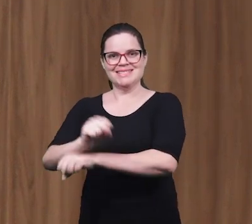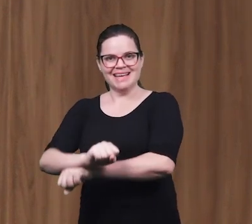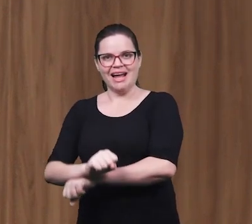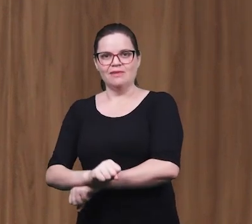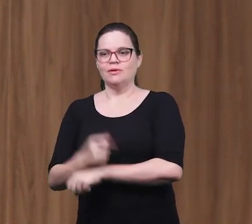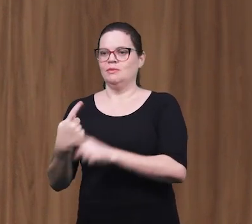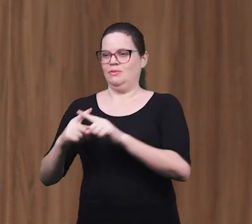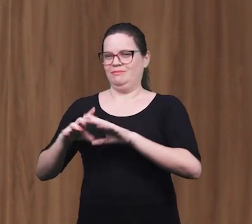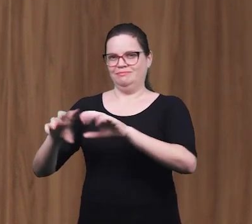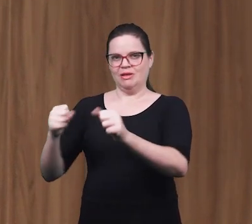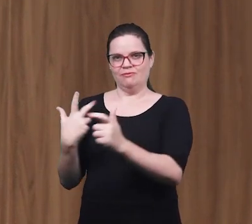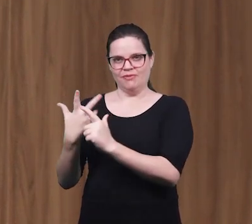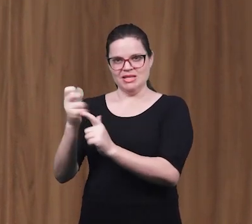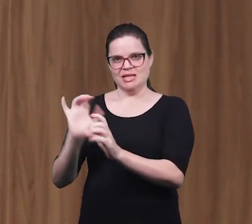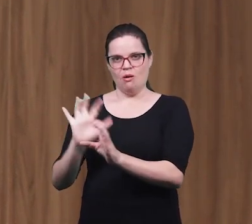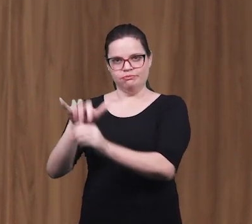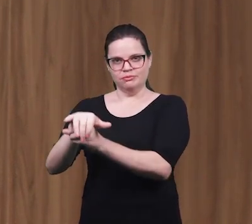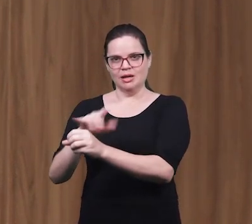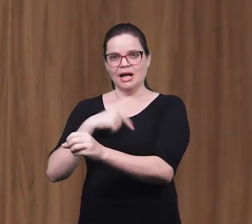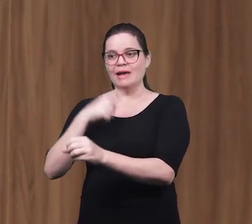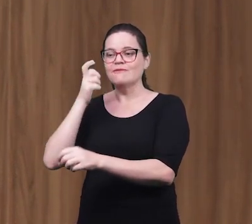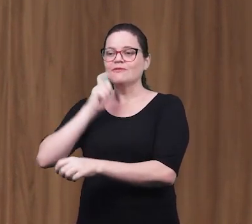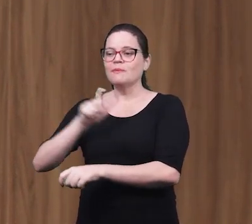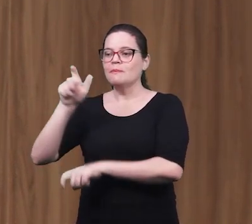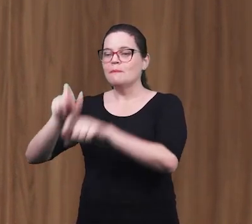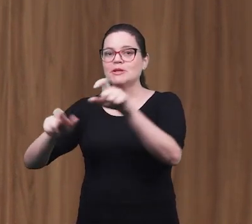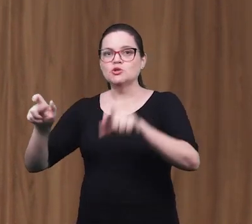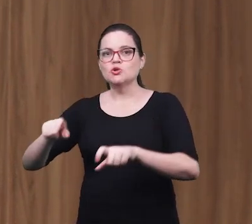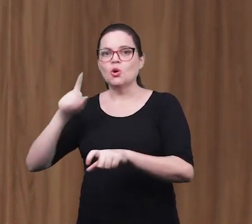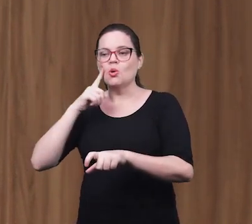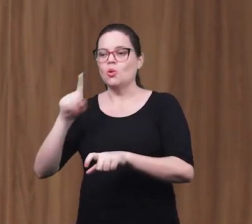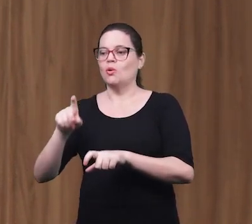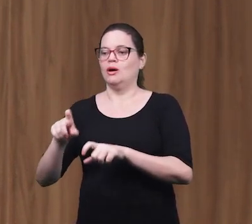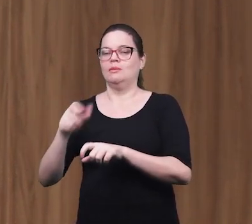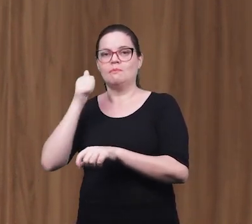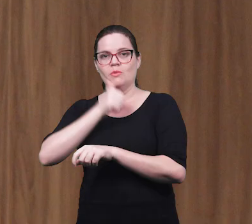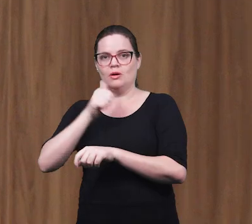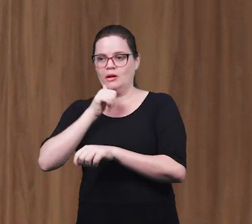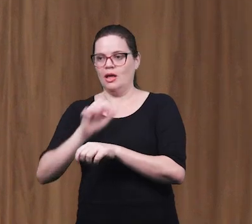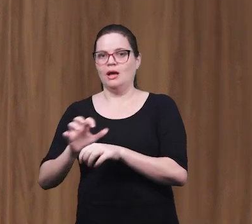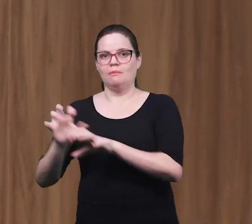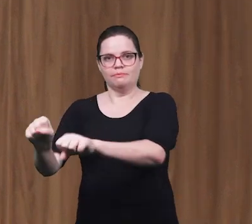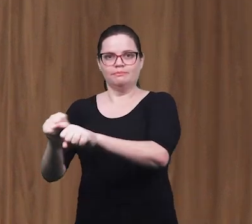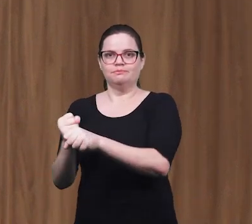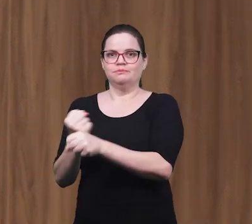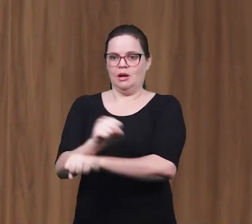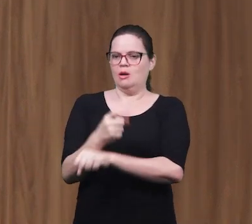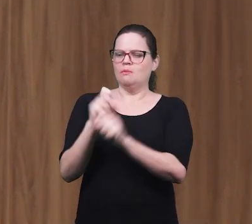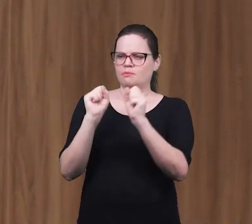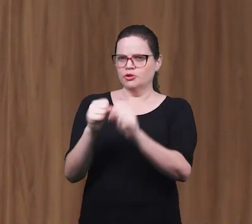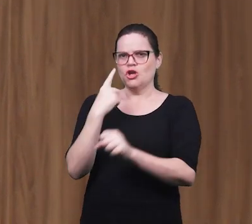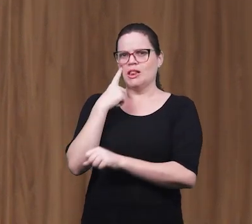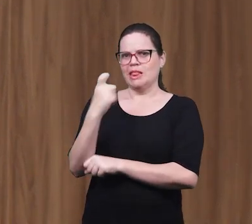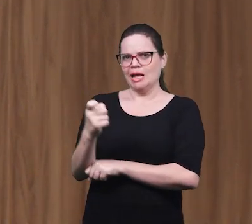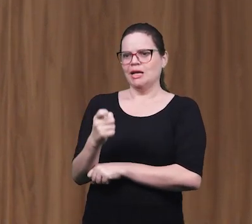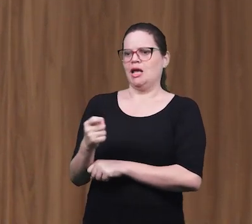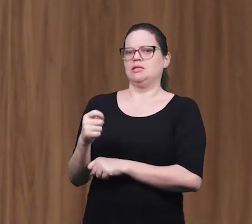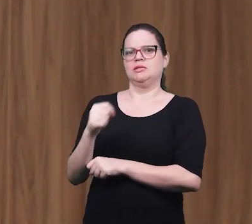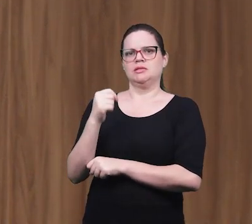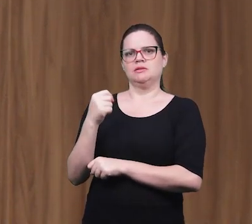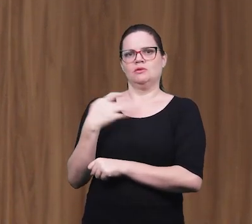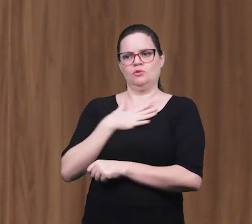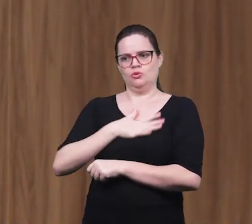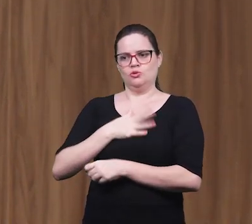parte aqui, na verdade, você podia achar aquela mulher, se interessar por ela, trazer para dentro de